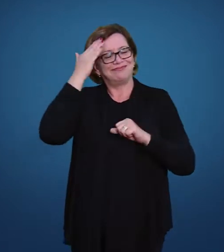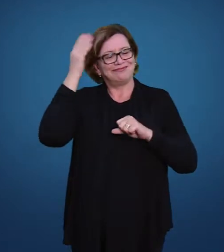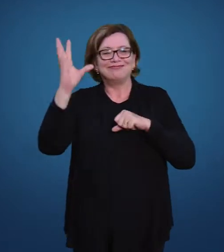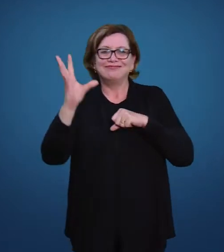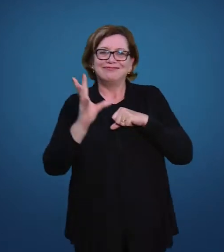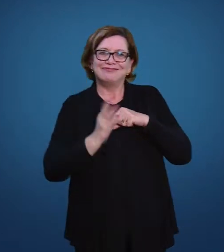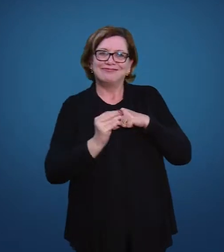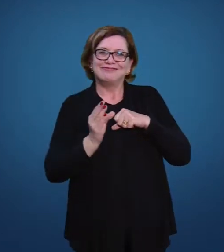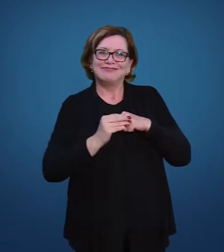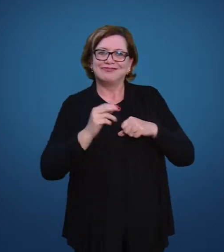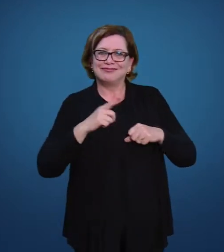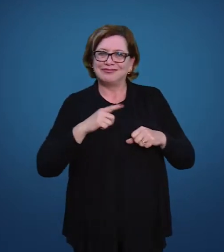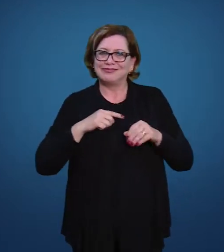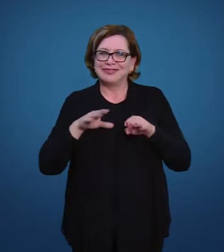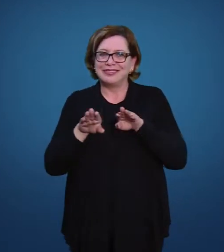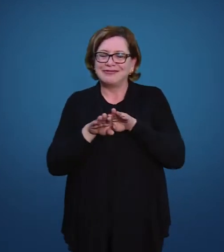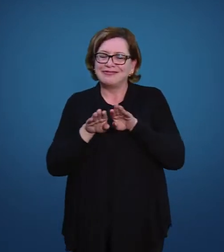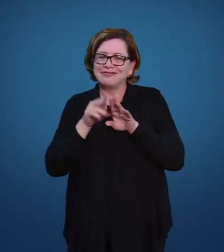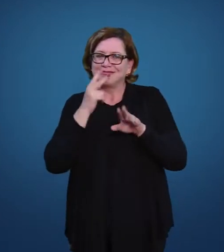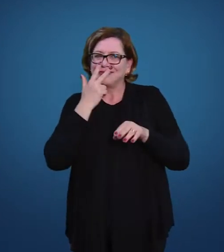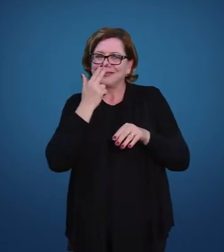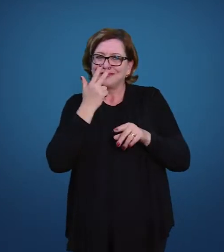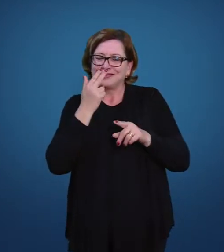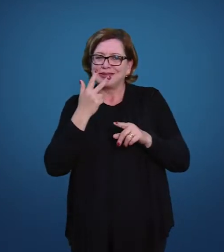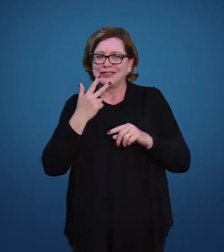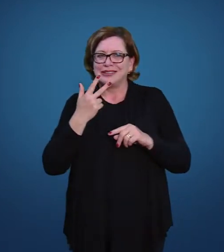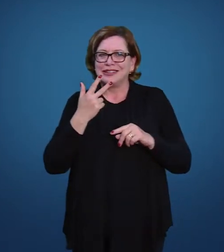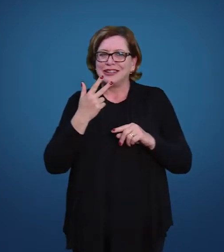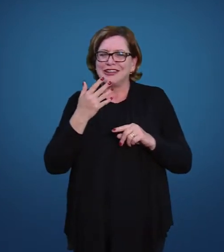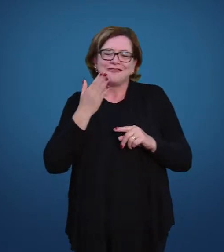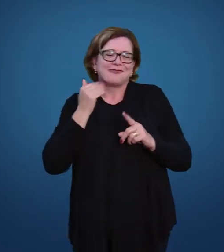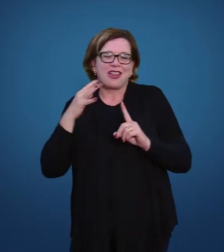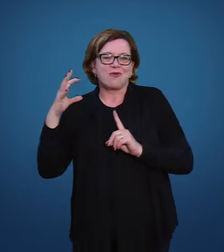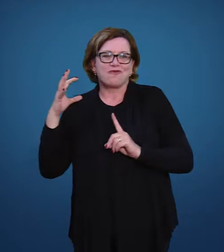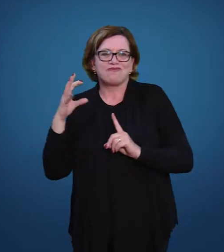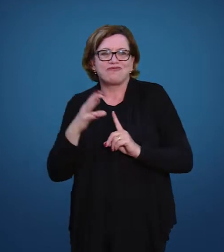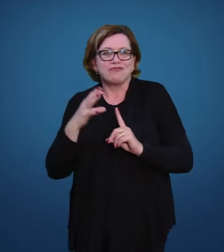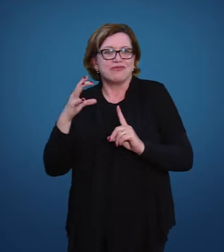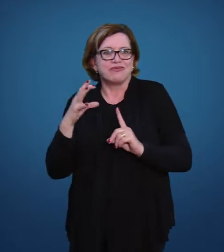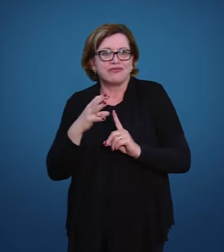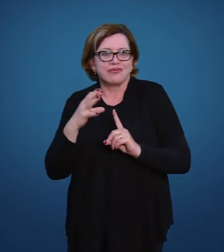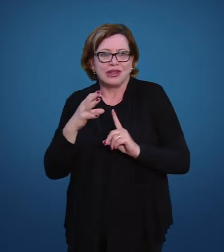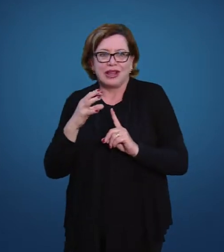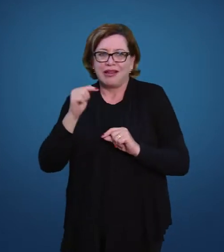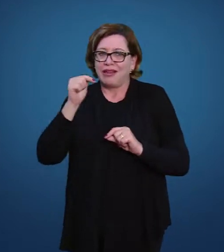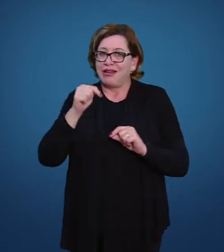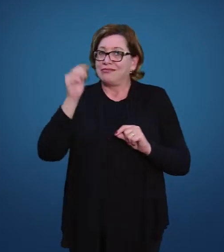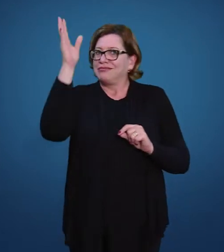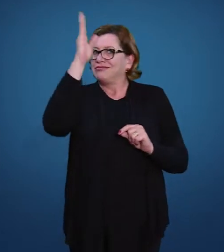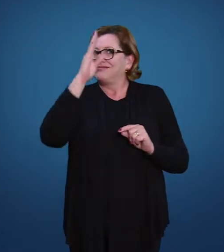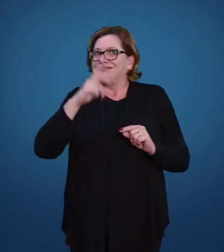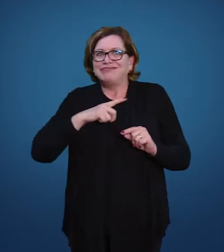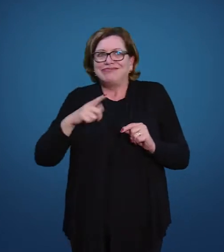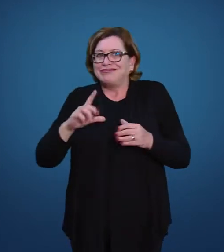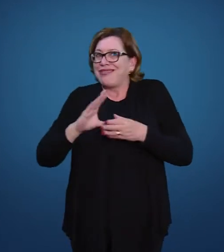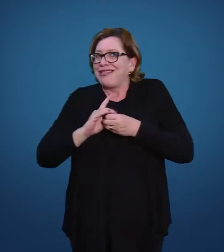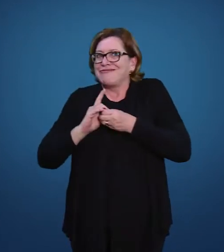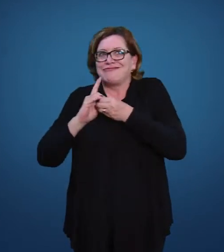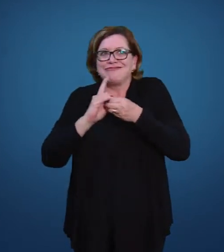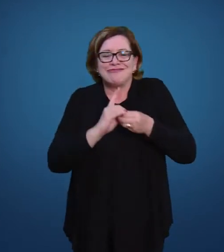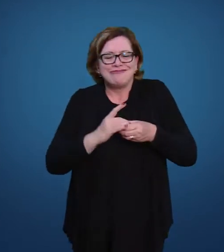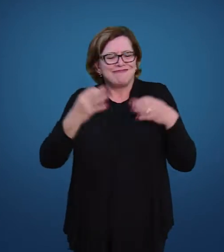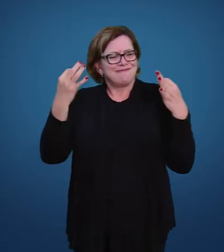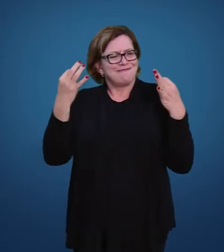facilmente dominados e manipulados. Então nós ainda não temos a sociedade democrática que esperamos,